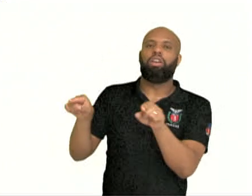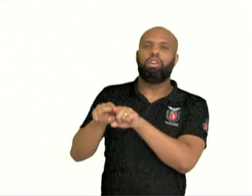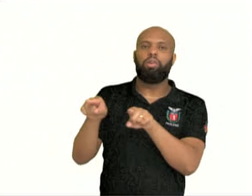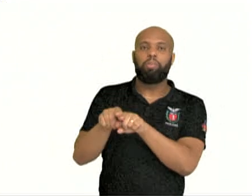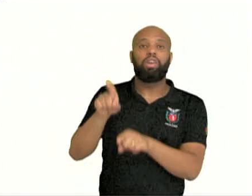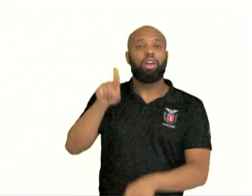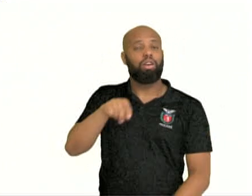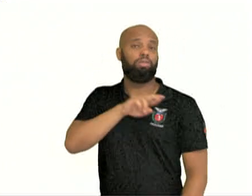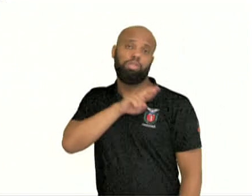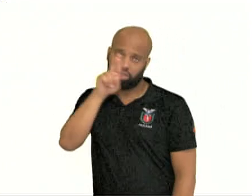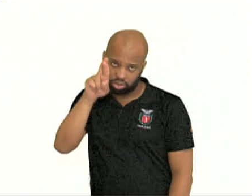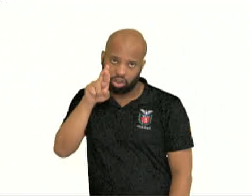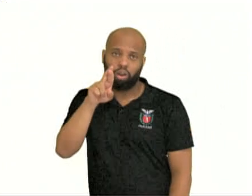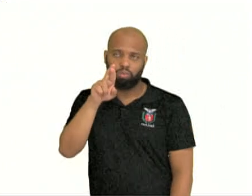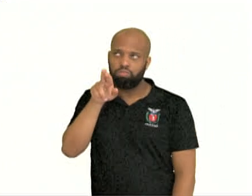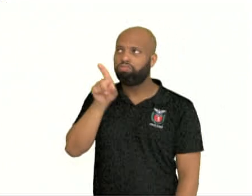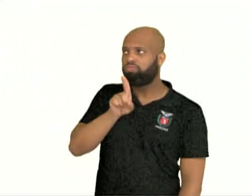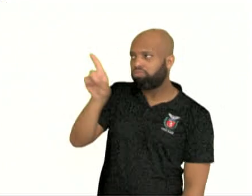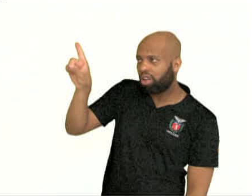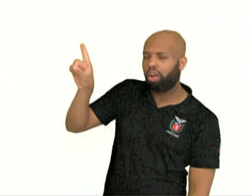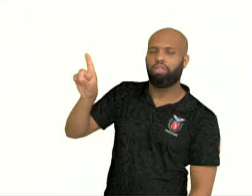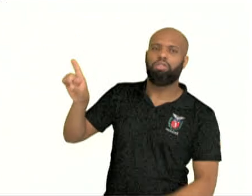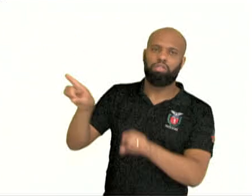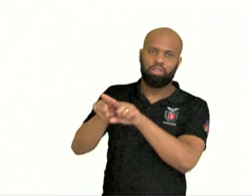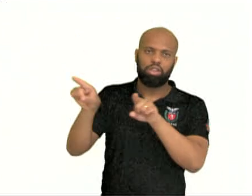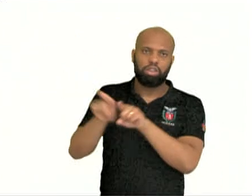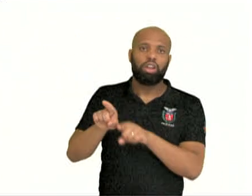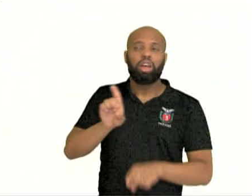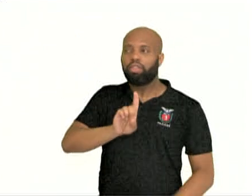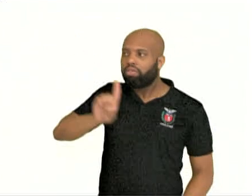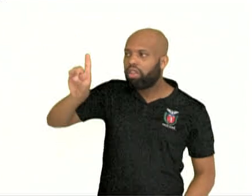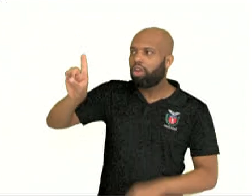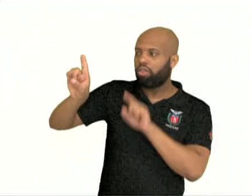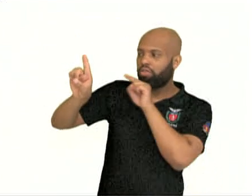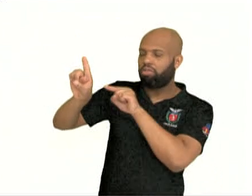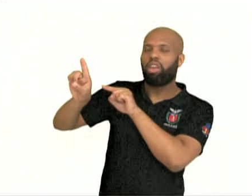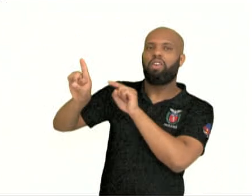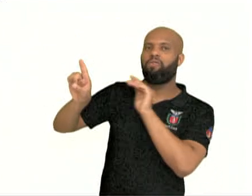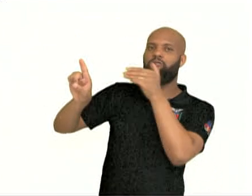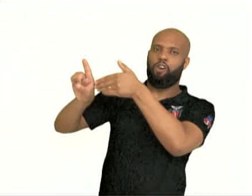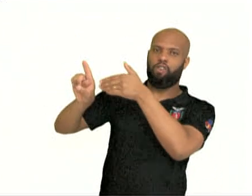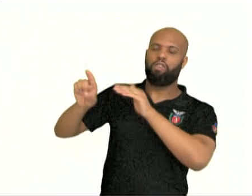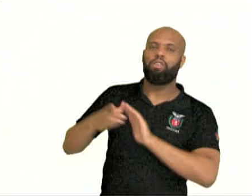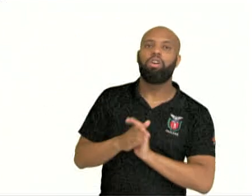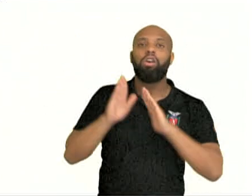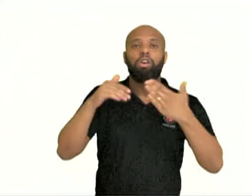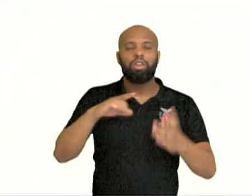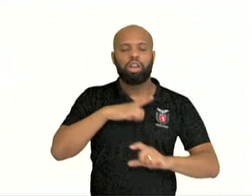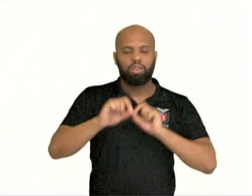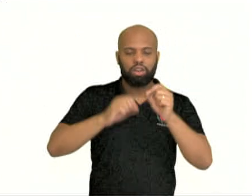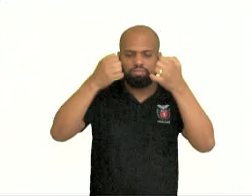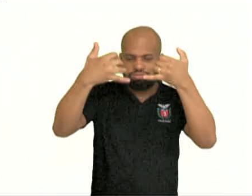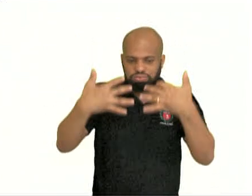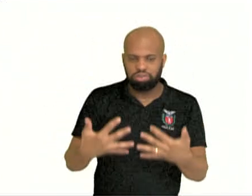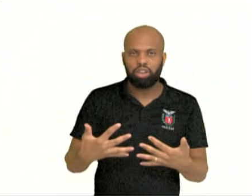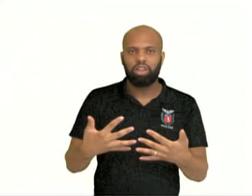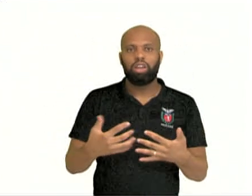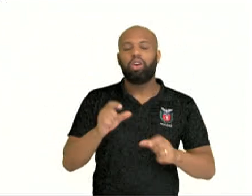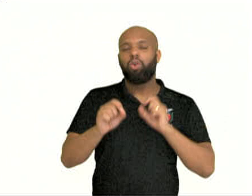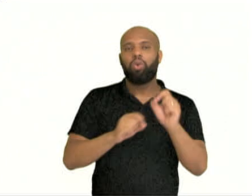da religião, de Deus, né, como centro. Então, as explicações muitas vezes